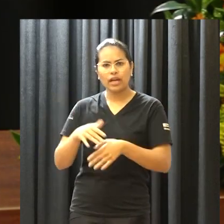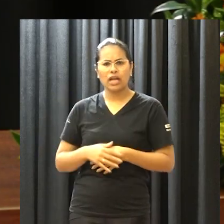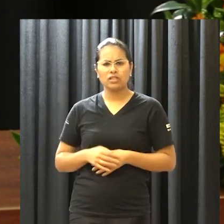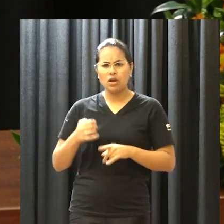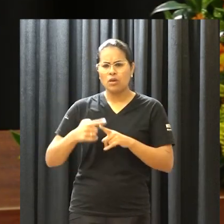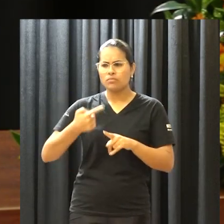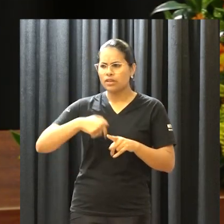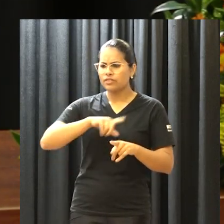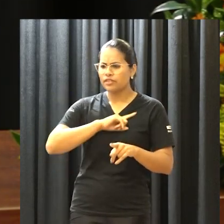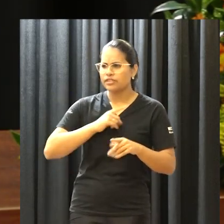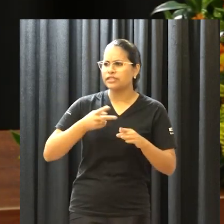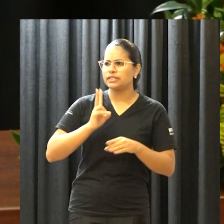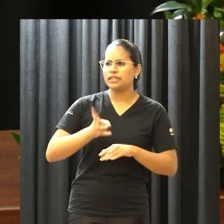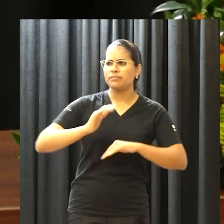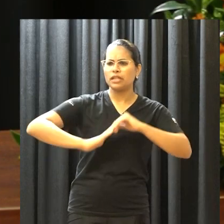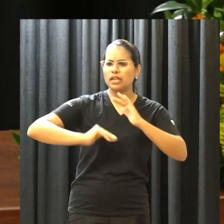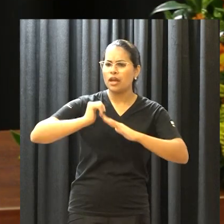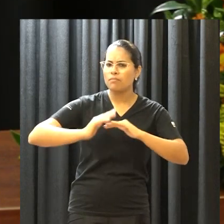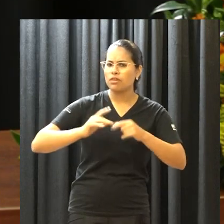na prática.